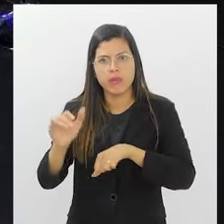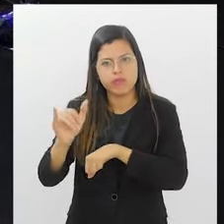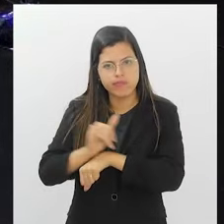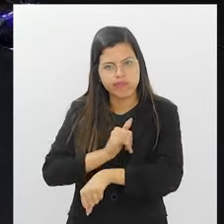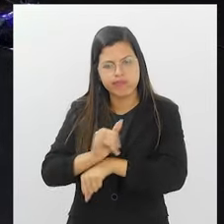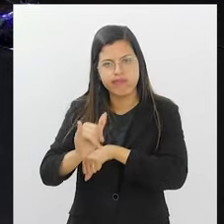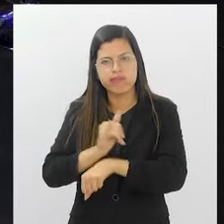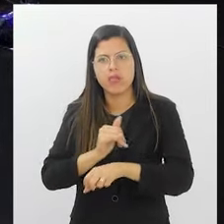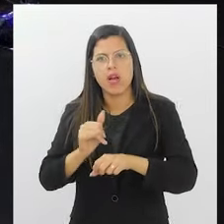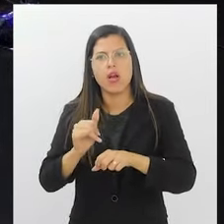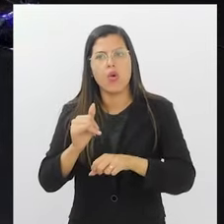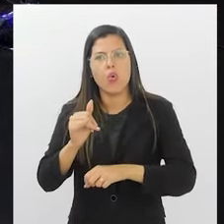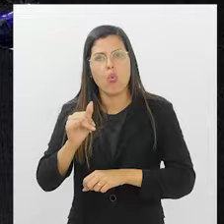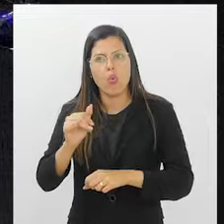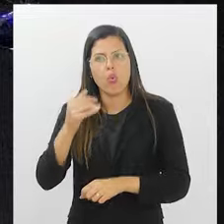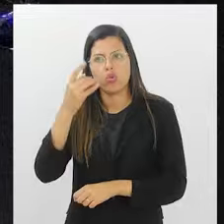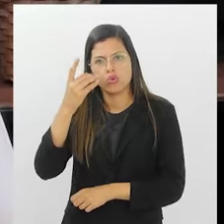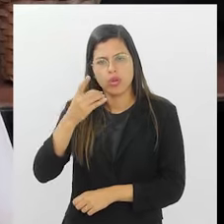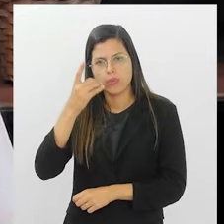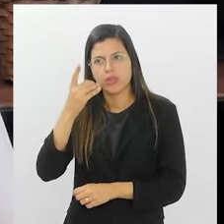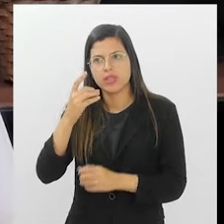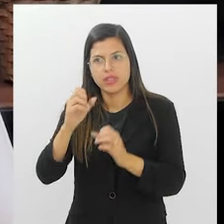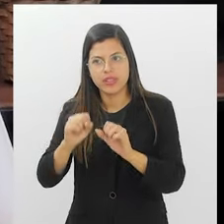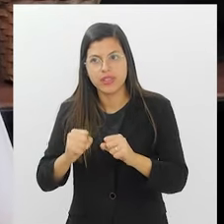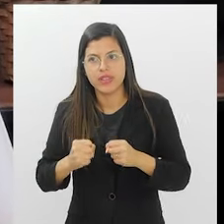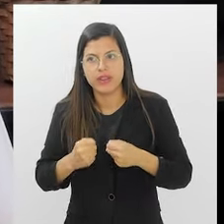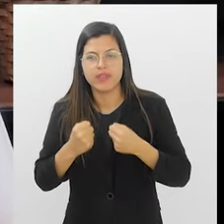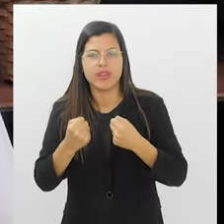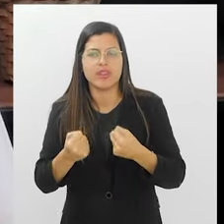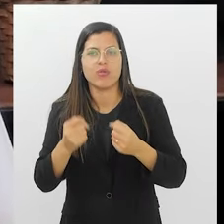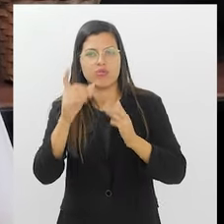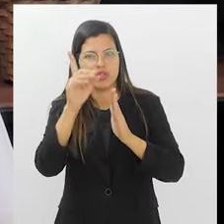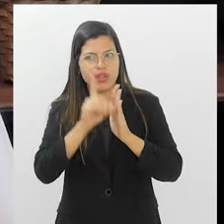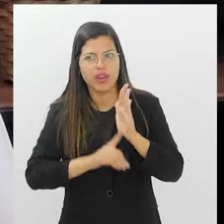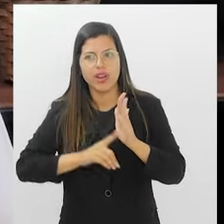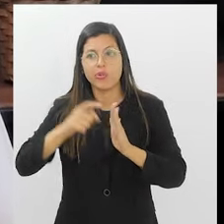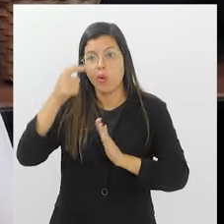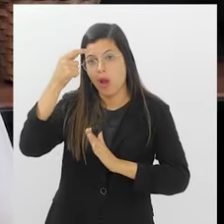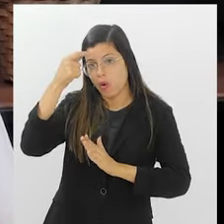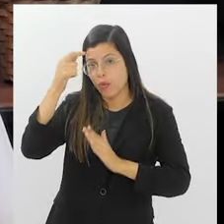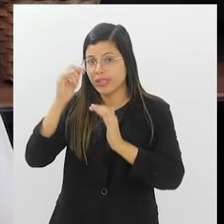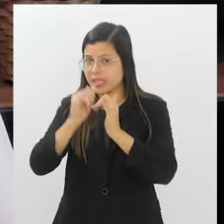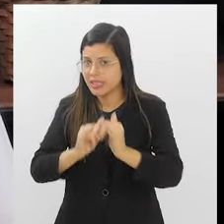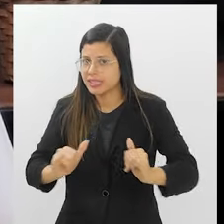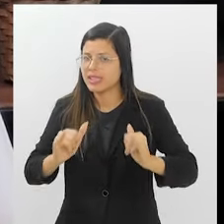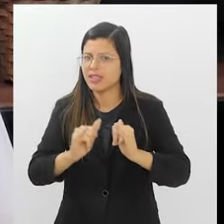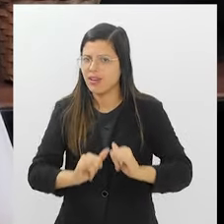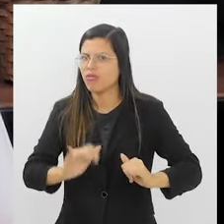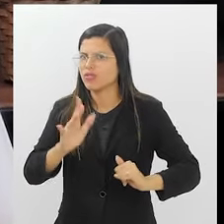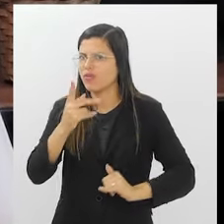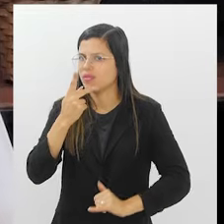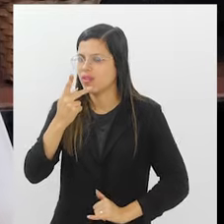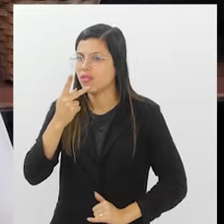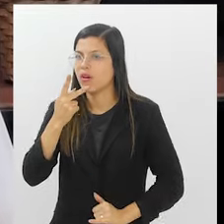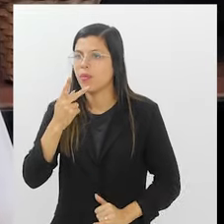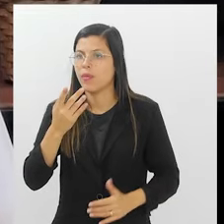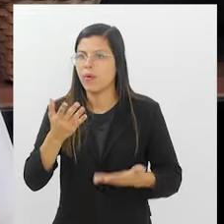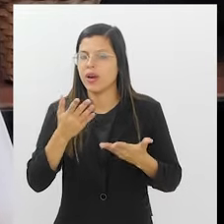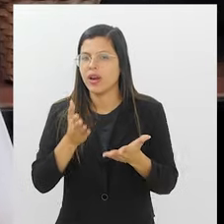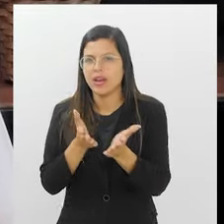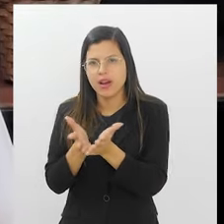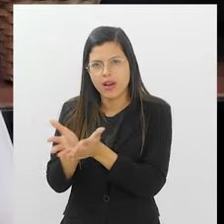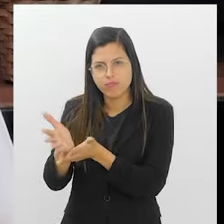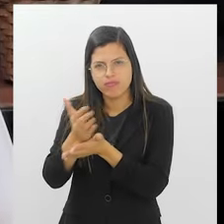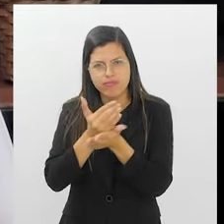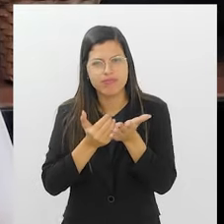através do parlamento, de defender os direitos, da conscientização, que aqui já foi bem falado. Eu queria citar só